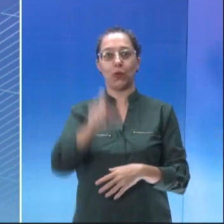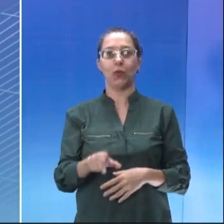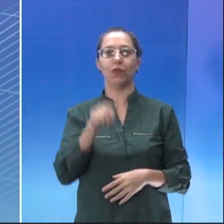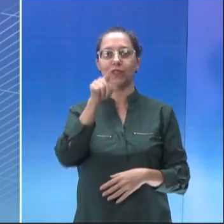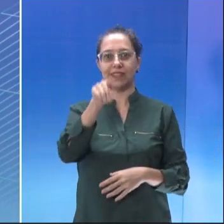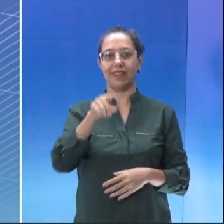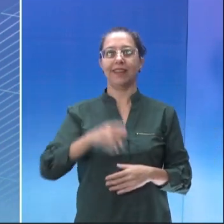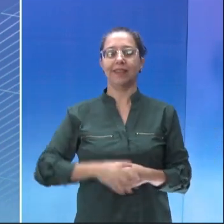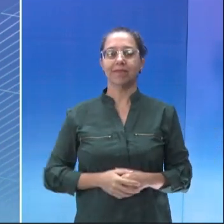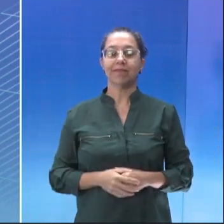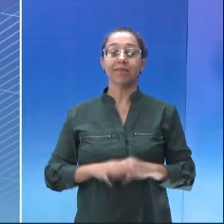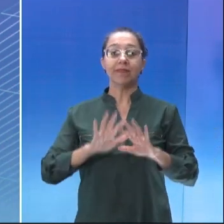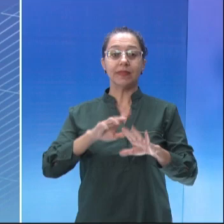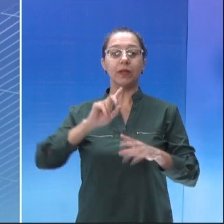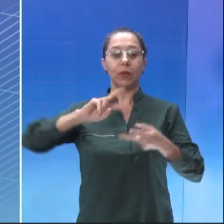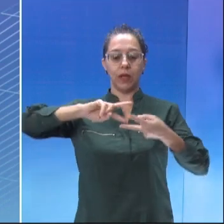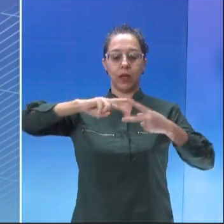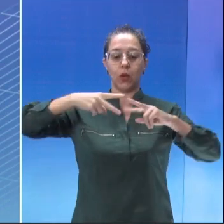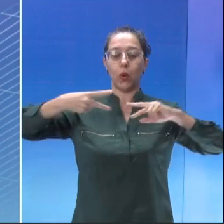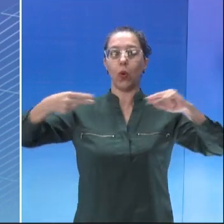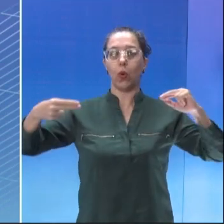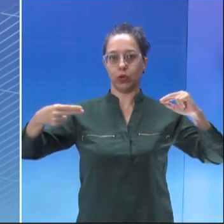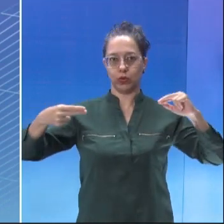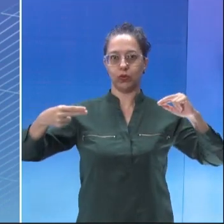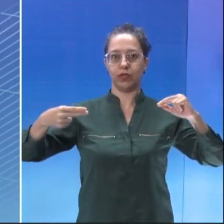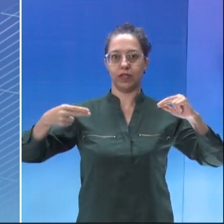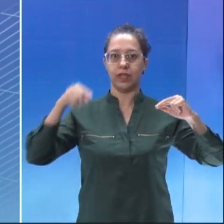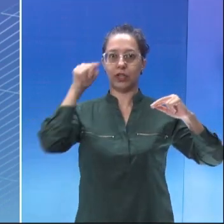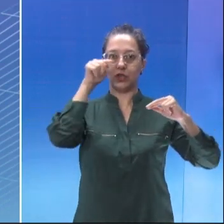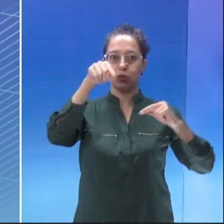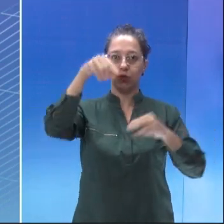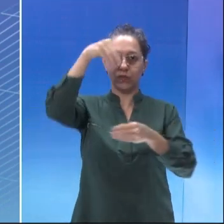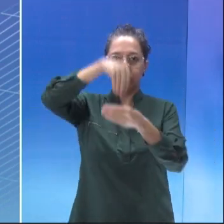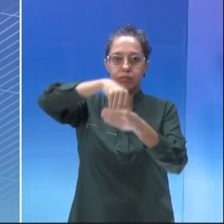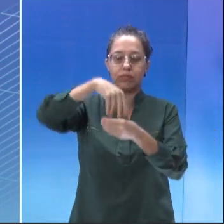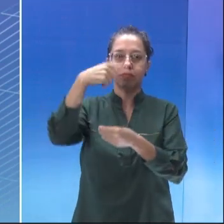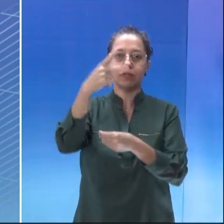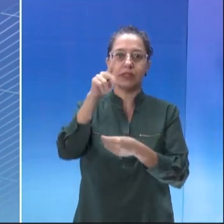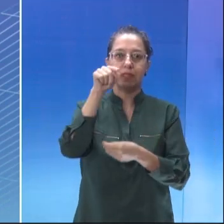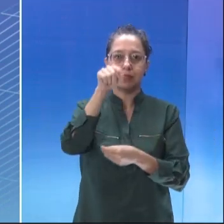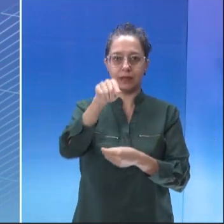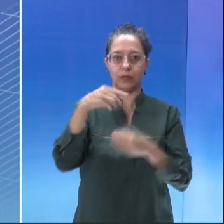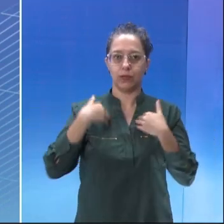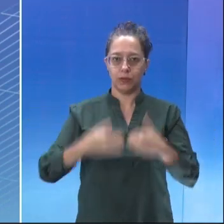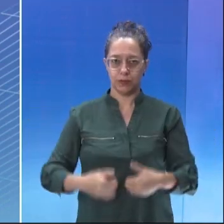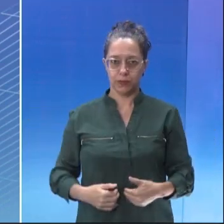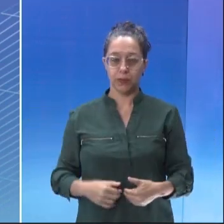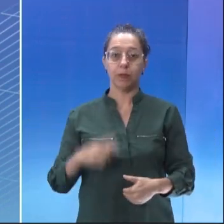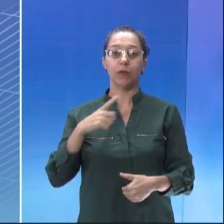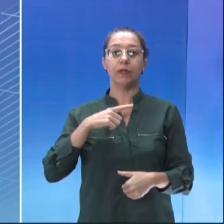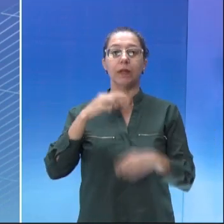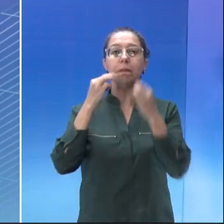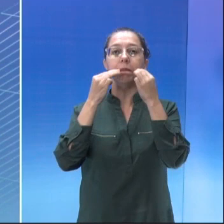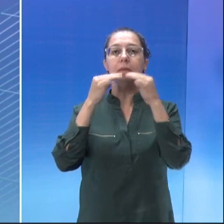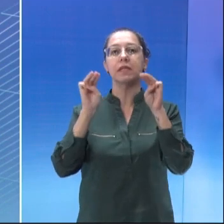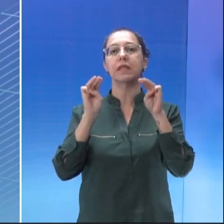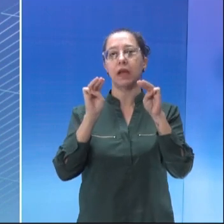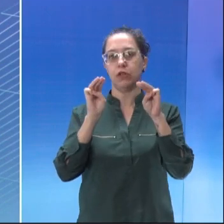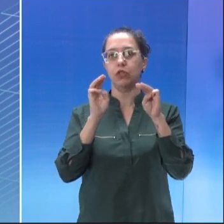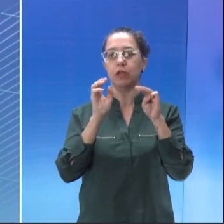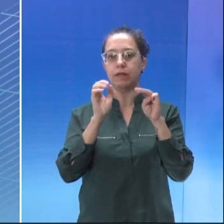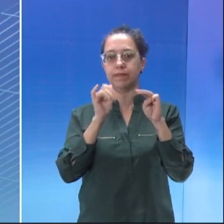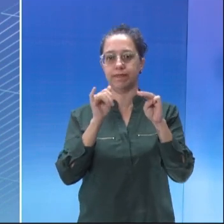código genético, que é formado em você, ele vai ter uma mensagem, é o que nós chamamos de